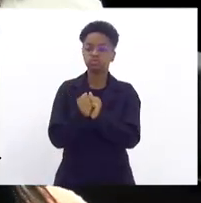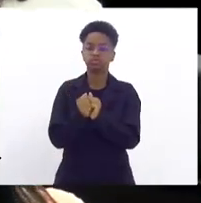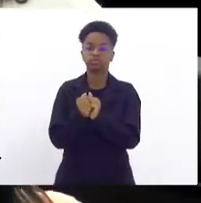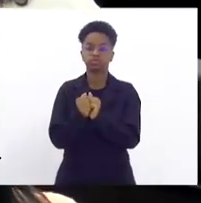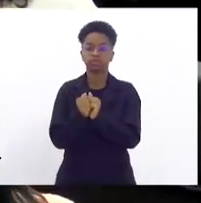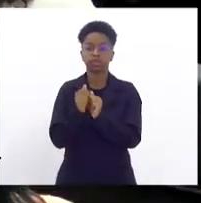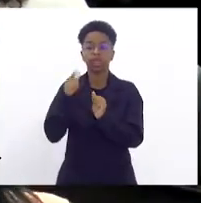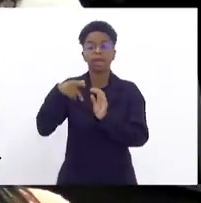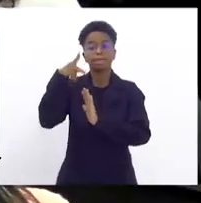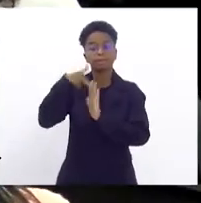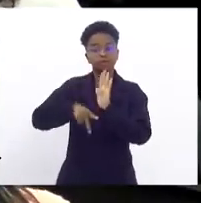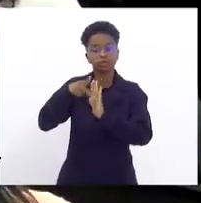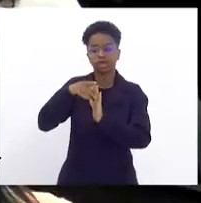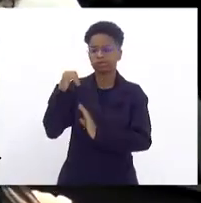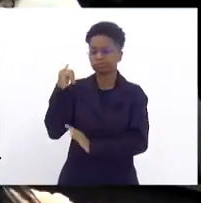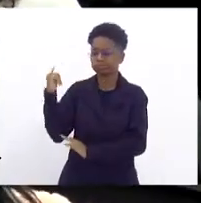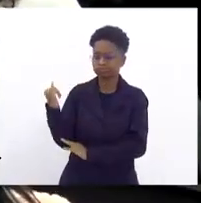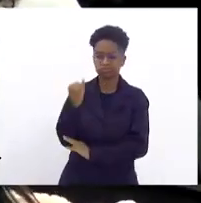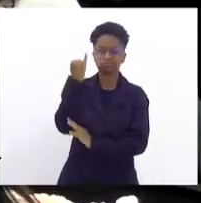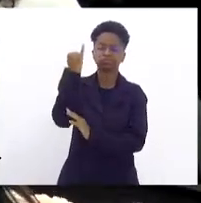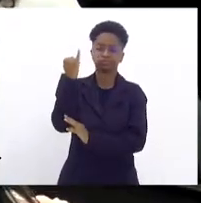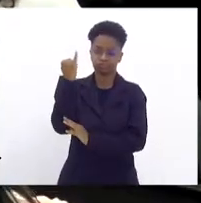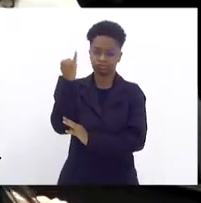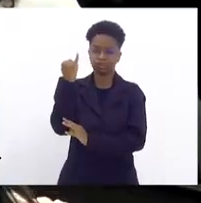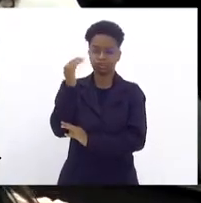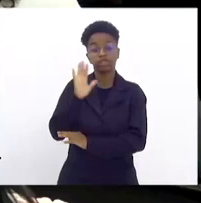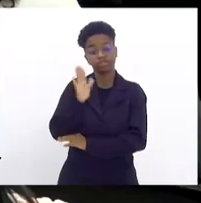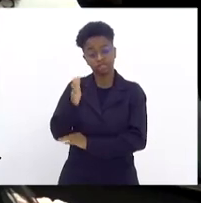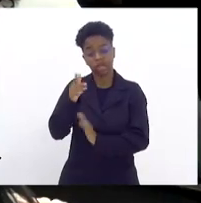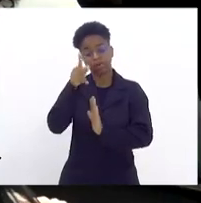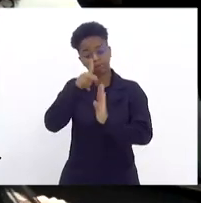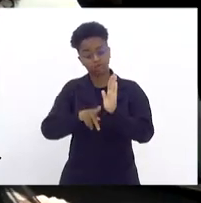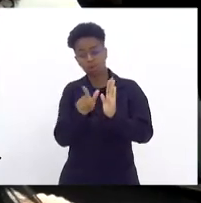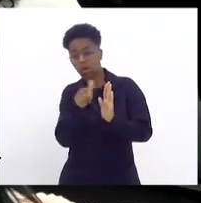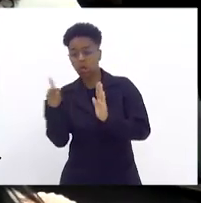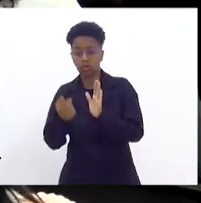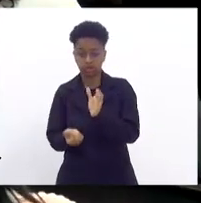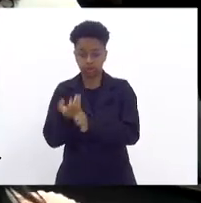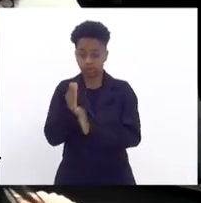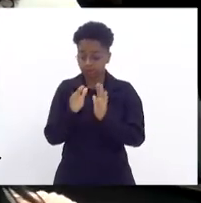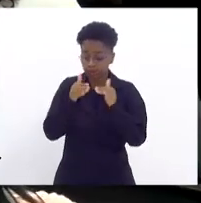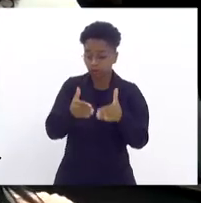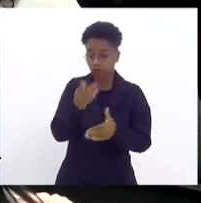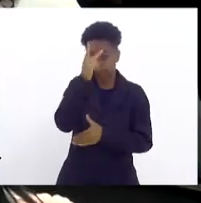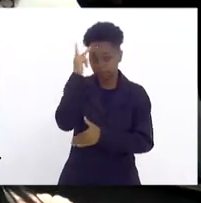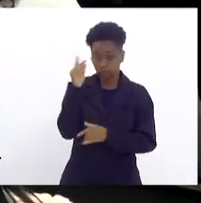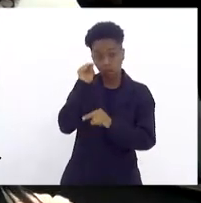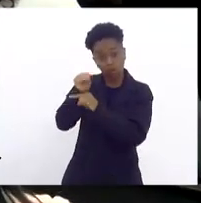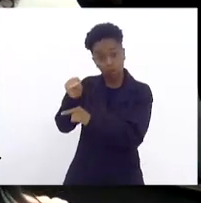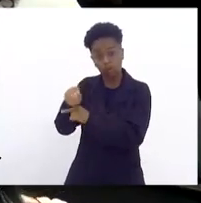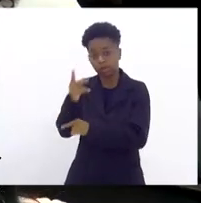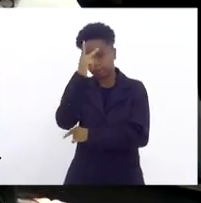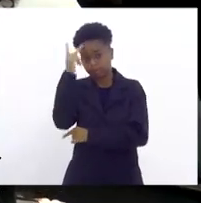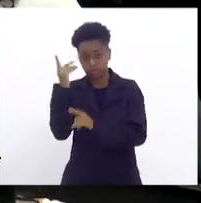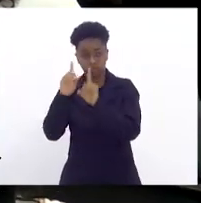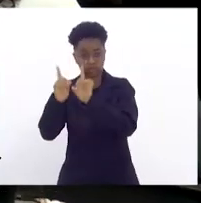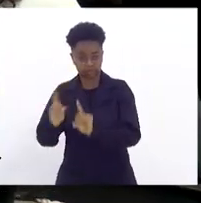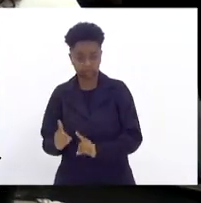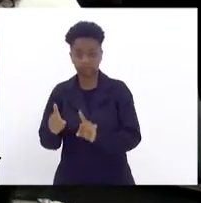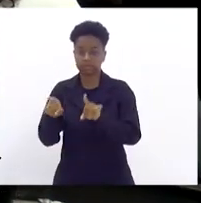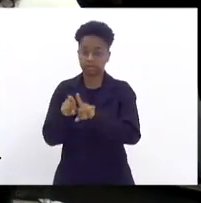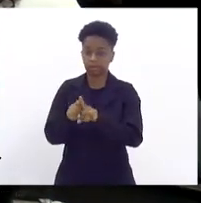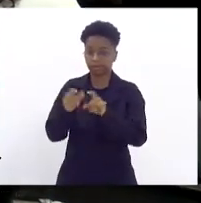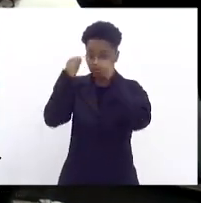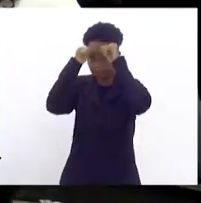um projeto importantíssimo já colocamos outro para as pessoas que cuidam de pessoas com autismo com pcd que muita gente